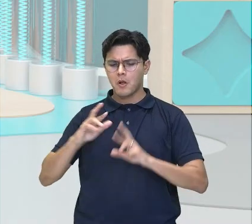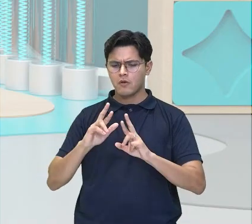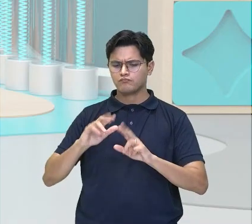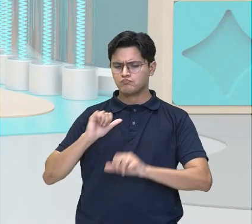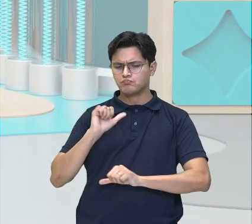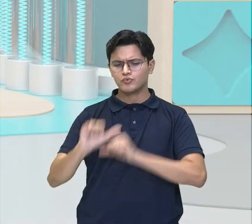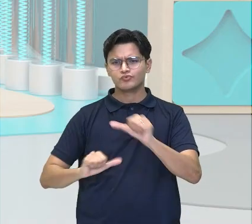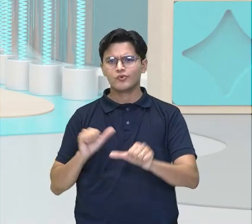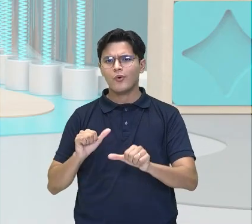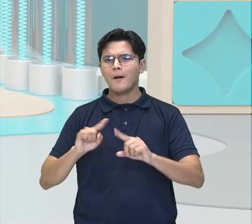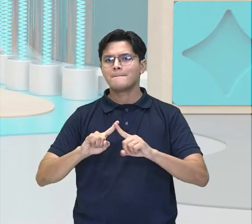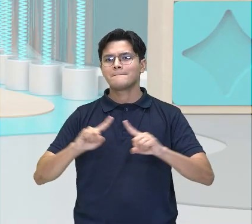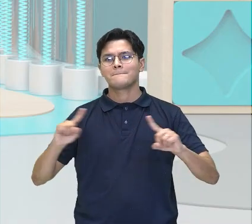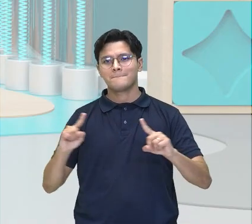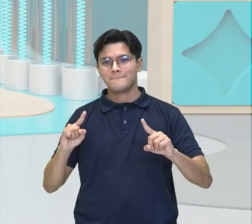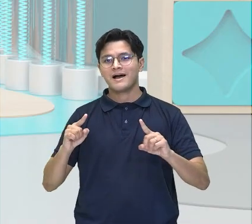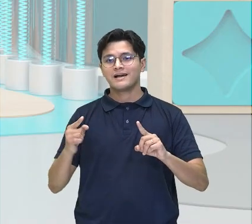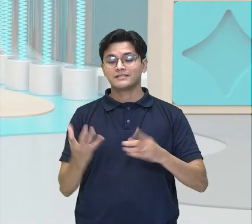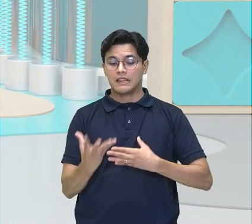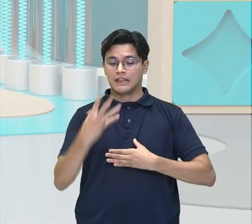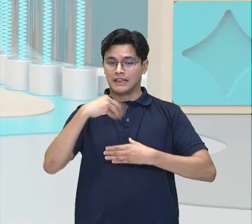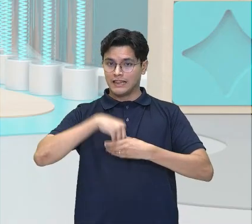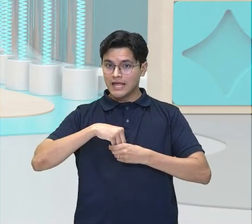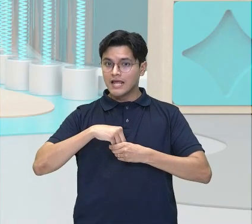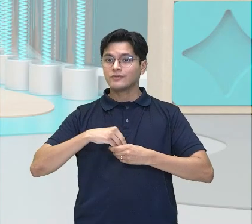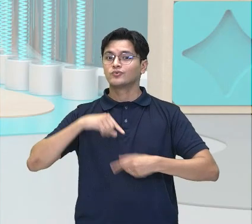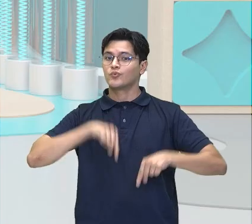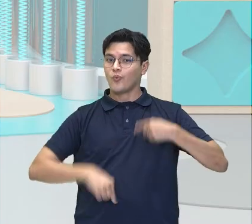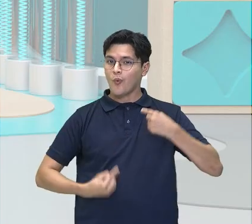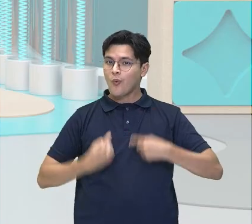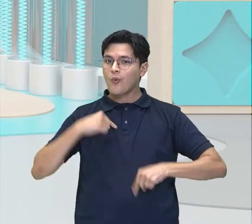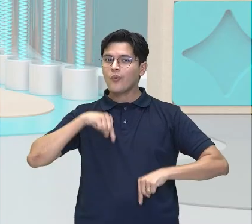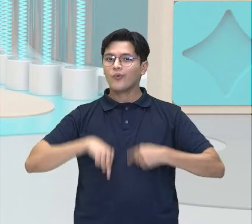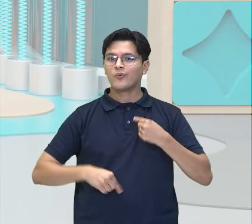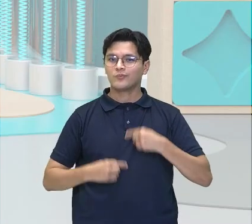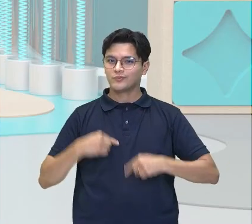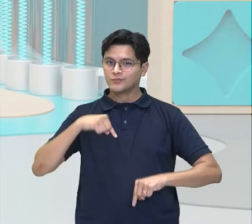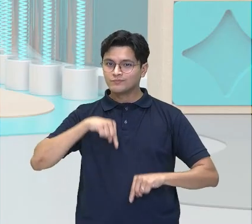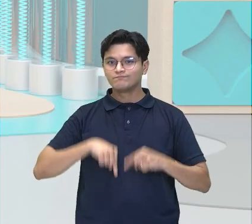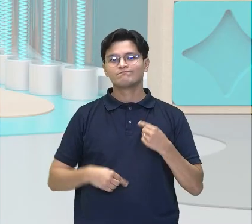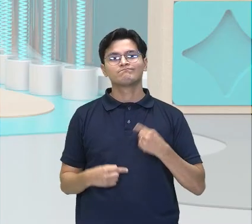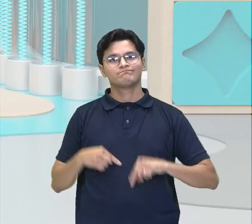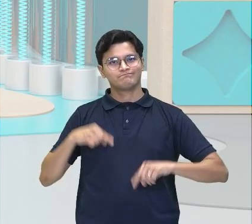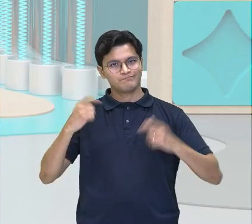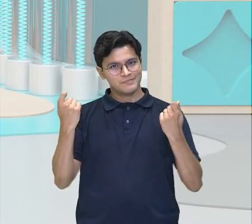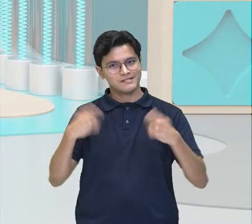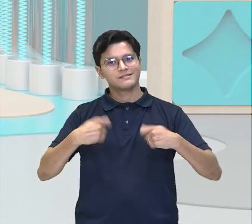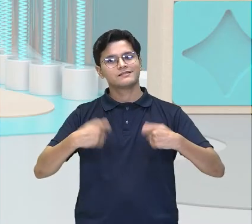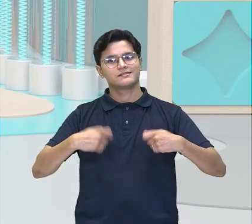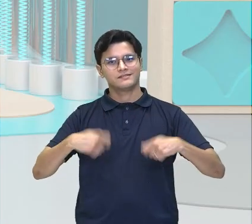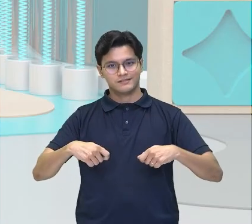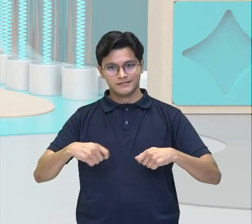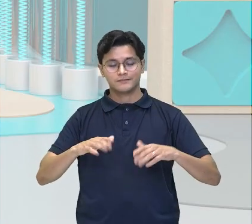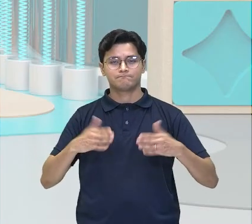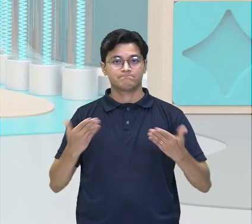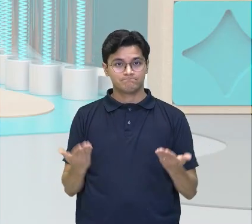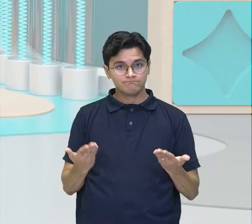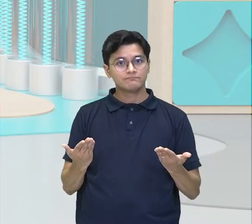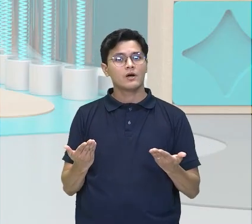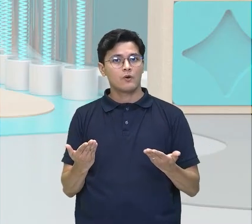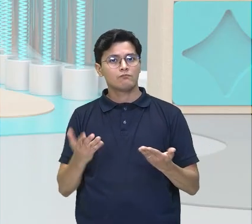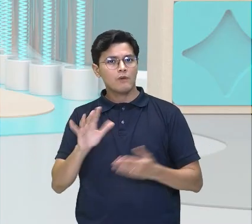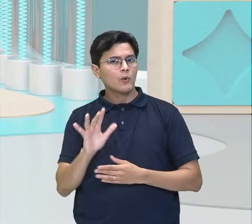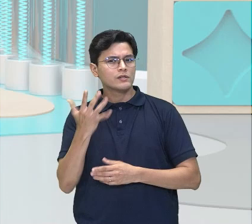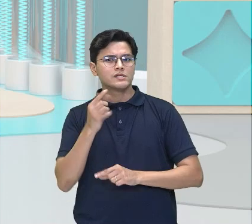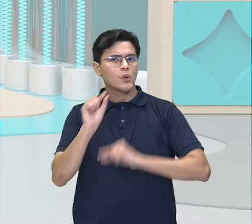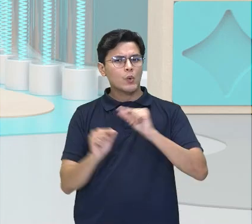necessidade fisiológica do corpo por esse nutriente, em algum momento o corpo vai exigir, vai gritar ali de alguma forma,